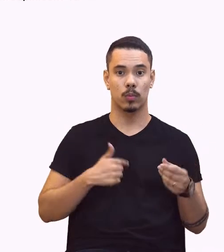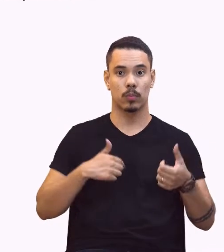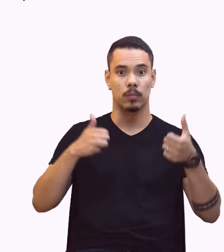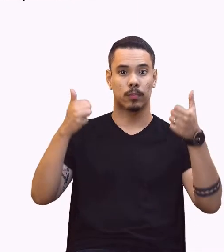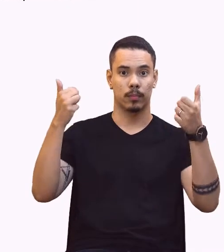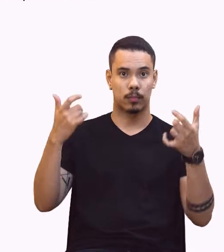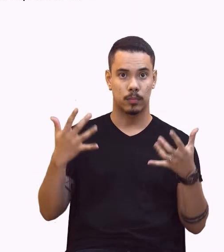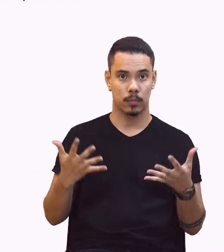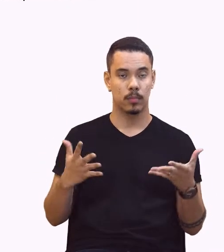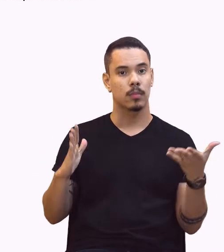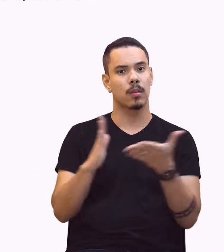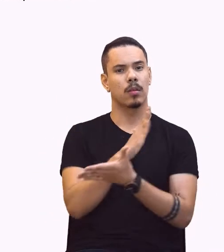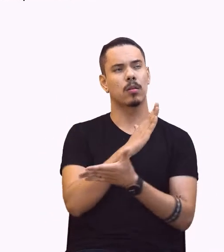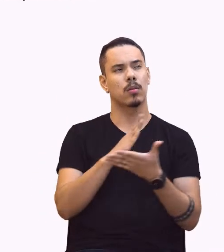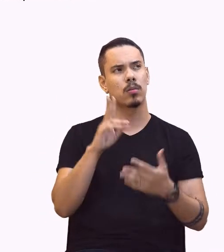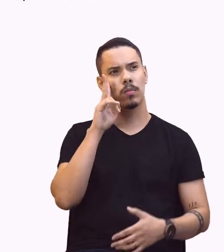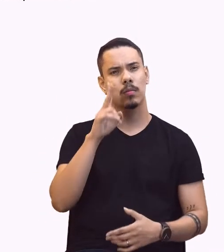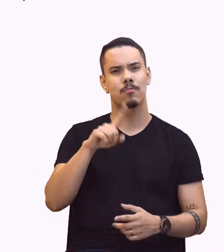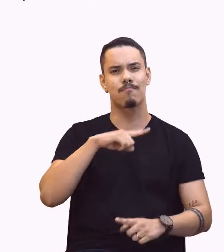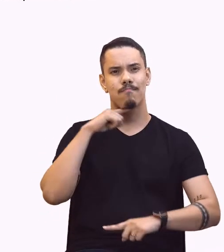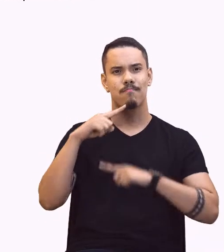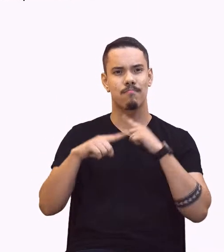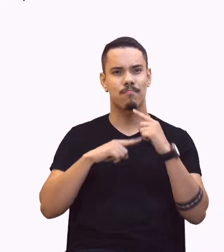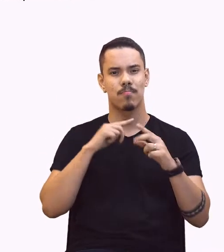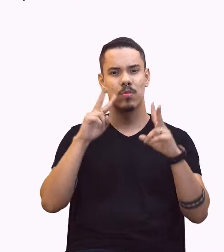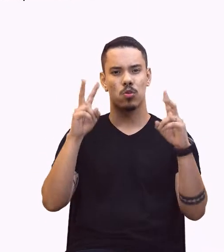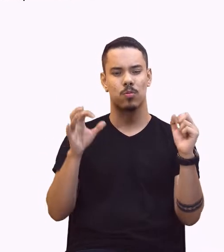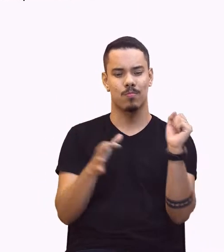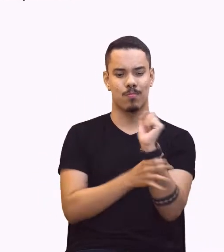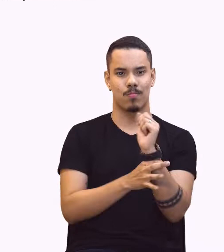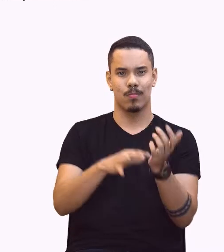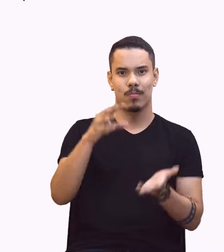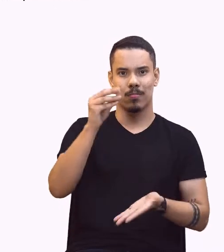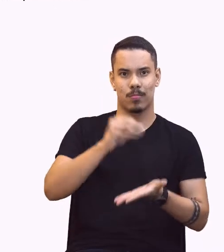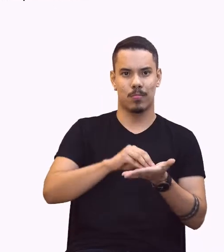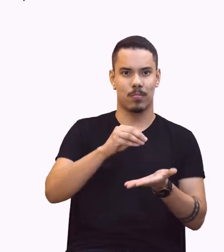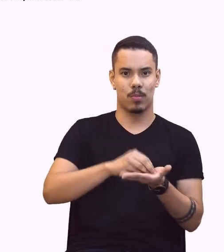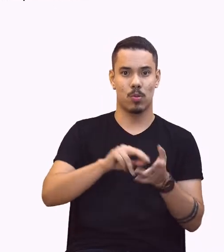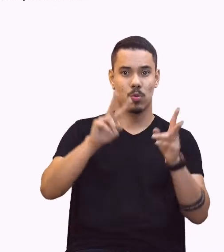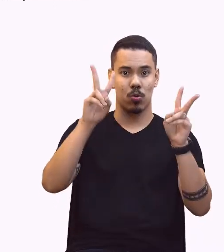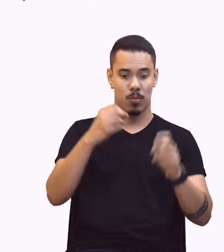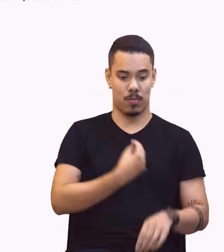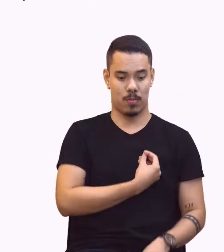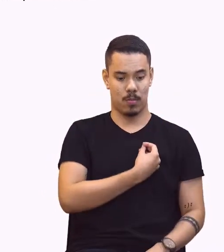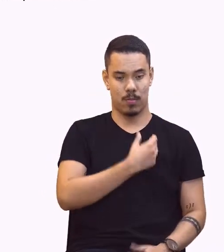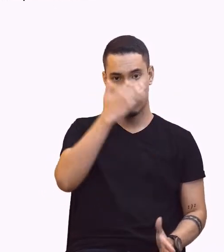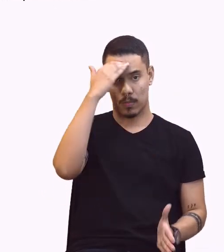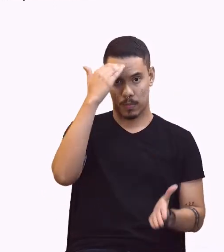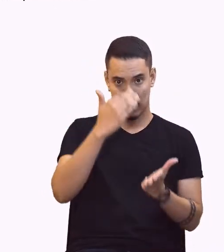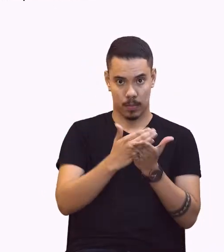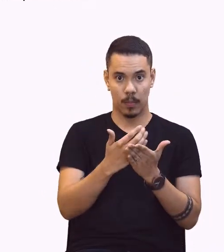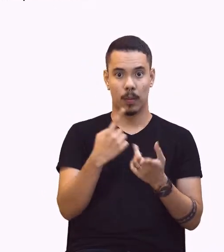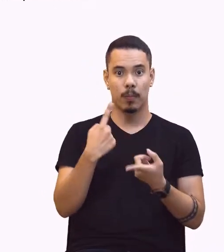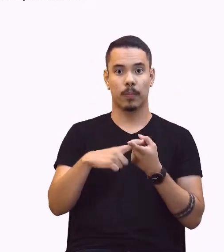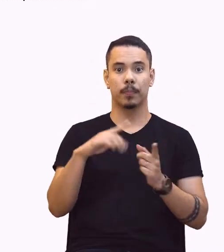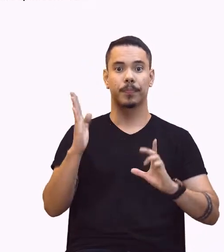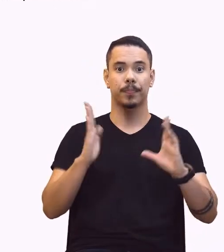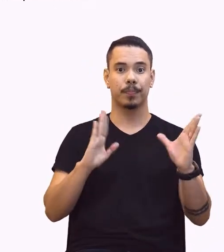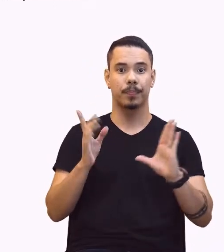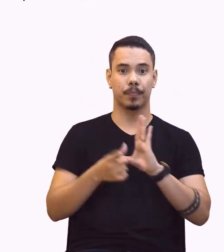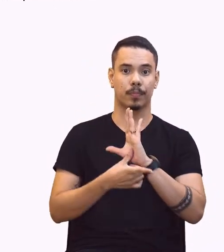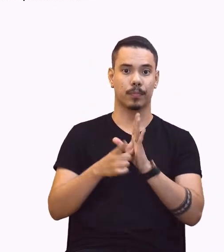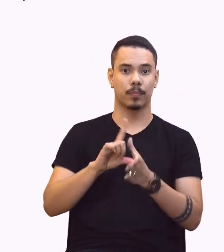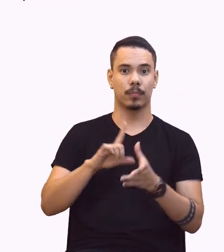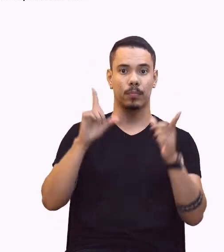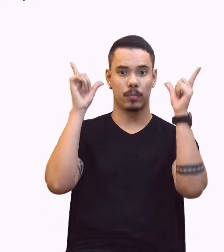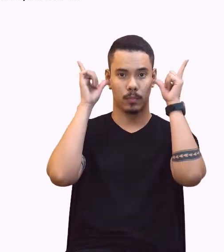e inseguranças em relação à sua concepção de vida, ou seja, ali naquela época, na Grécia